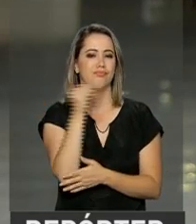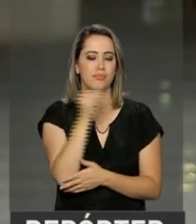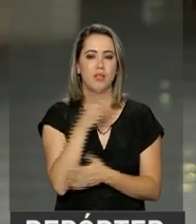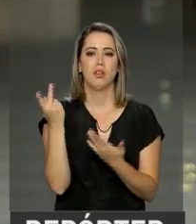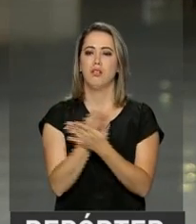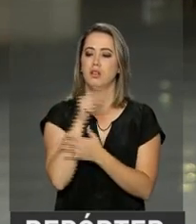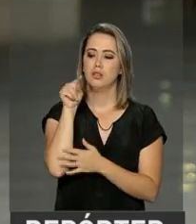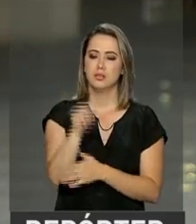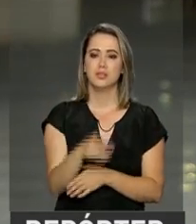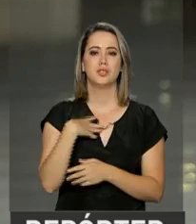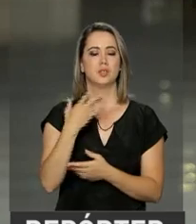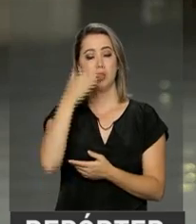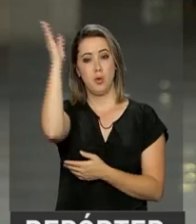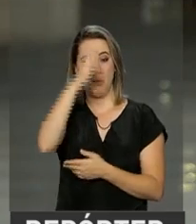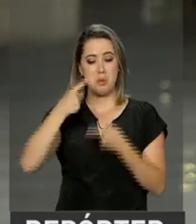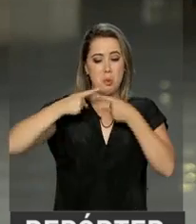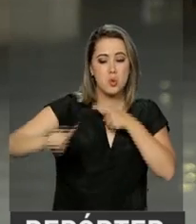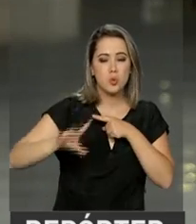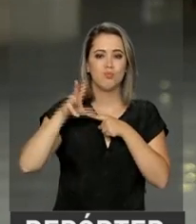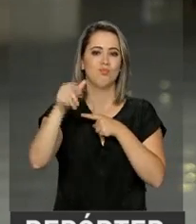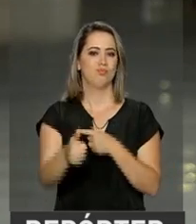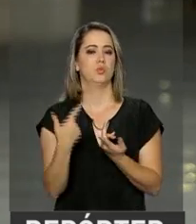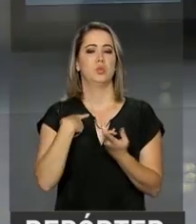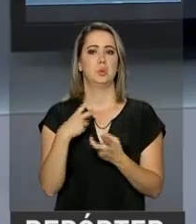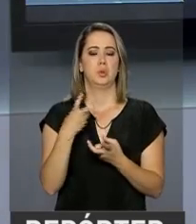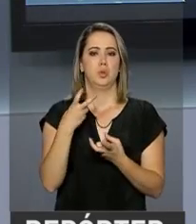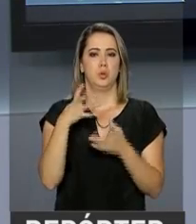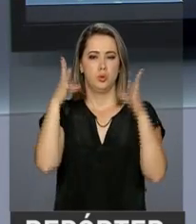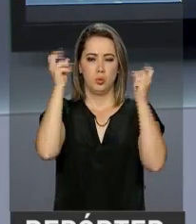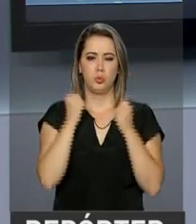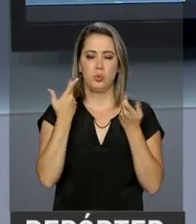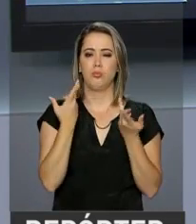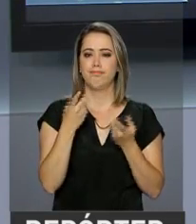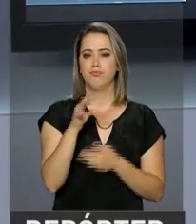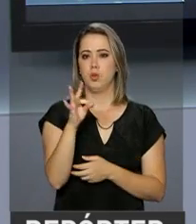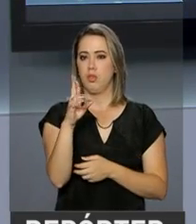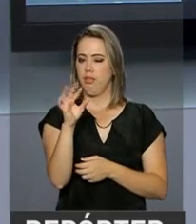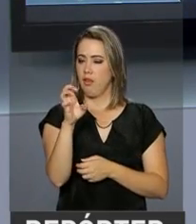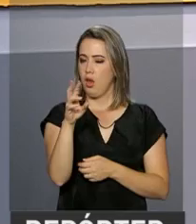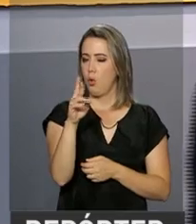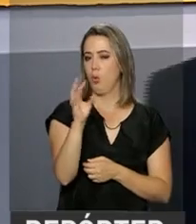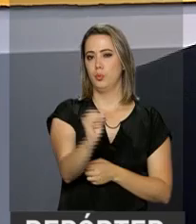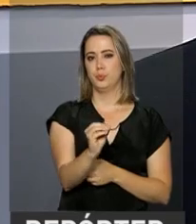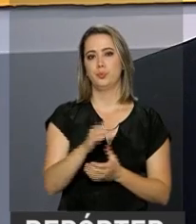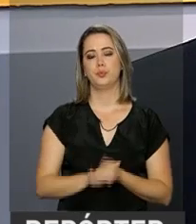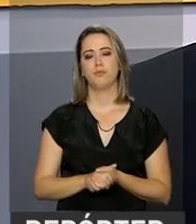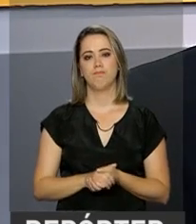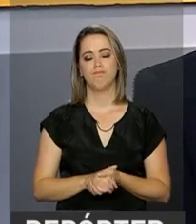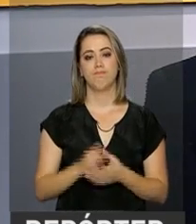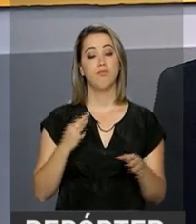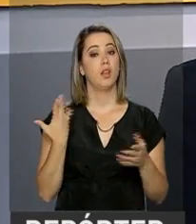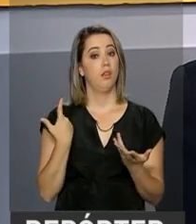rechaça toda forma de terrorismo volto com você Roberto tá certo Nei Obrigado pelas informações e o